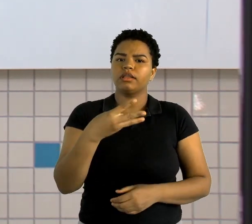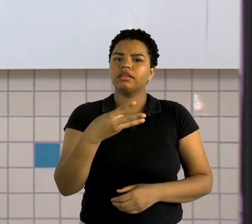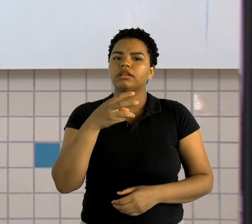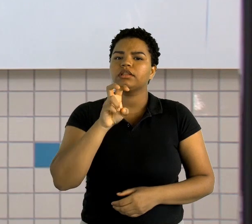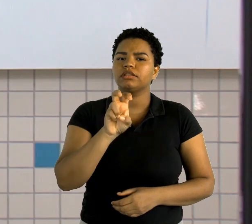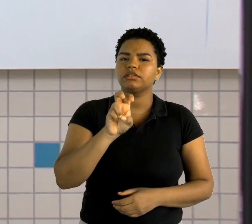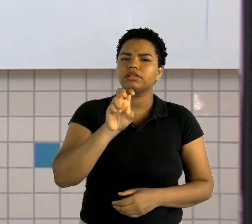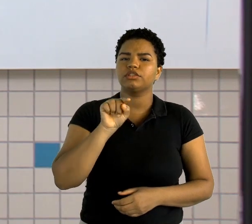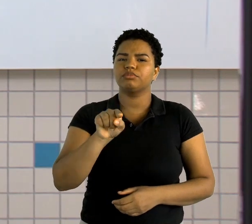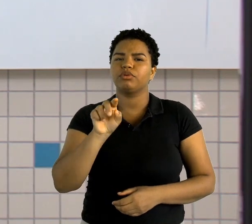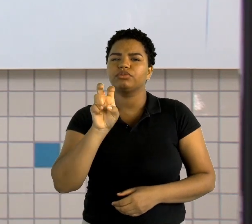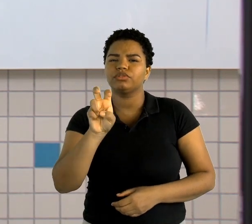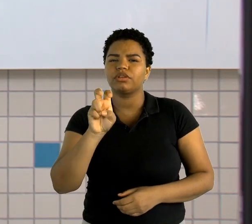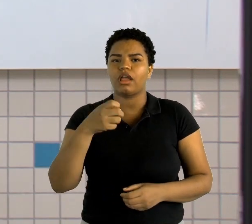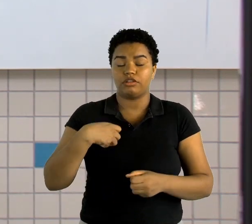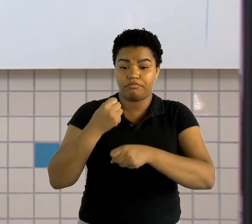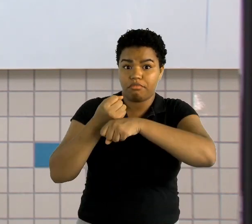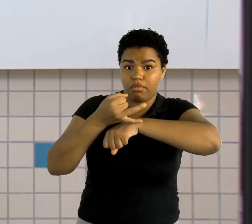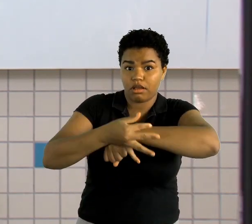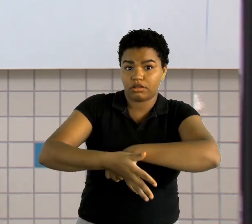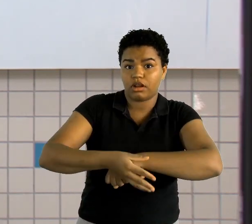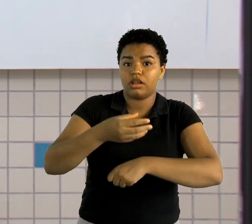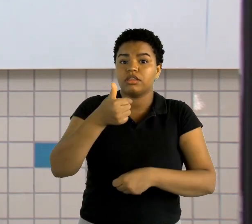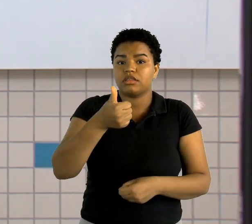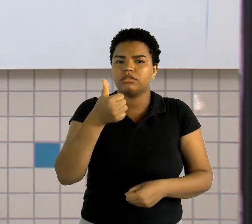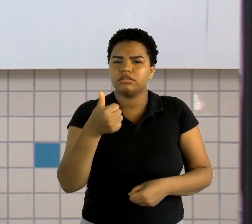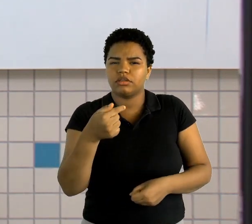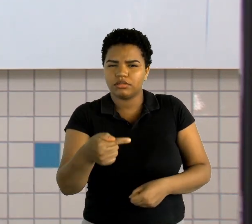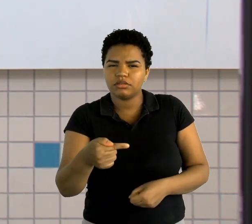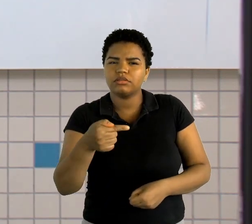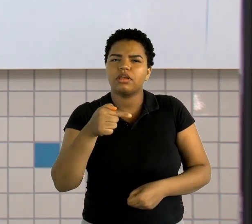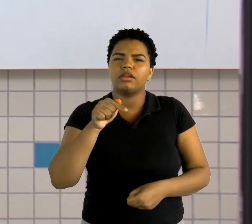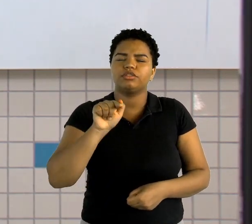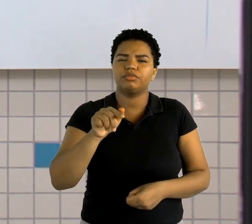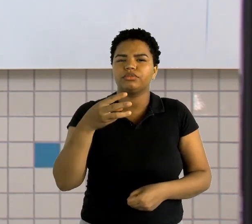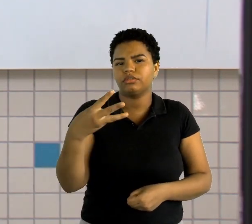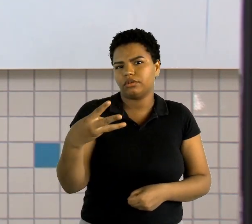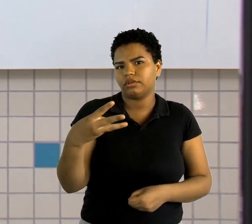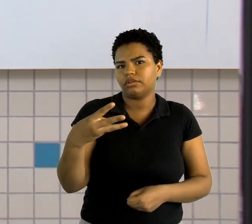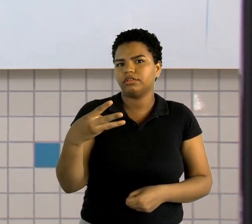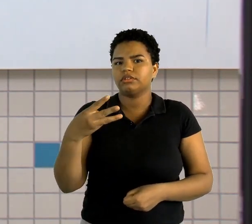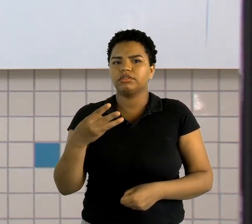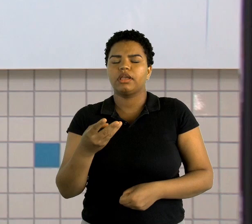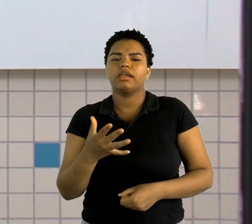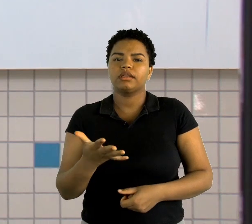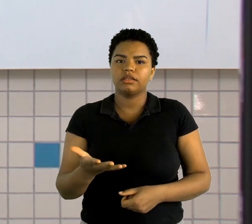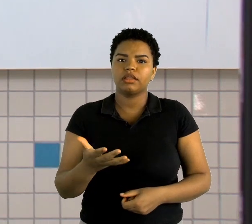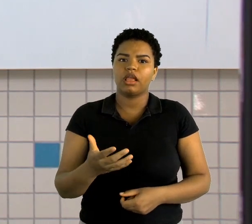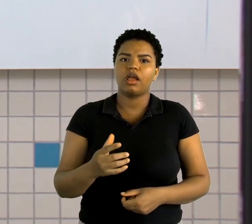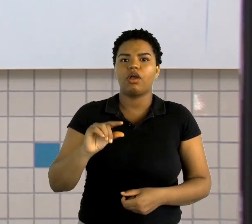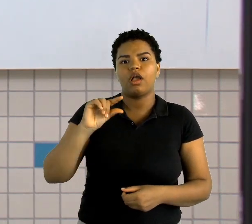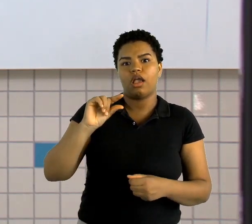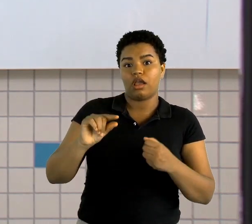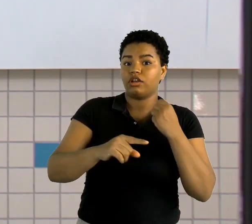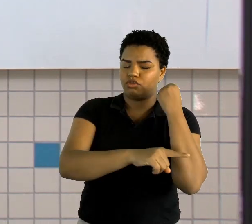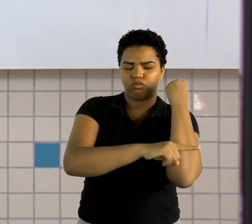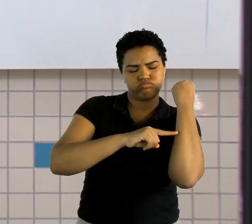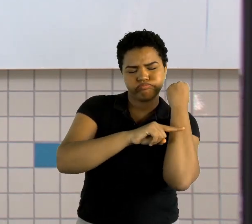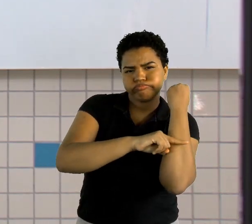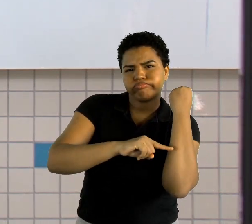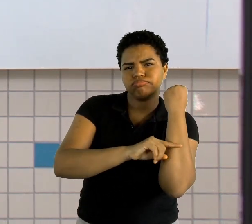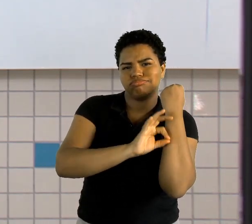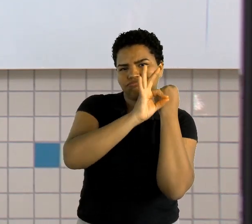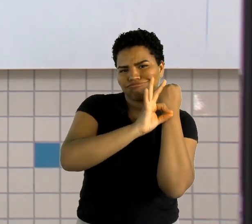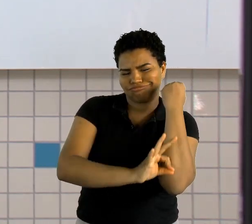foi de madrugada, foi 17,3. Então a amplitude ficou no meio, 19,2.